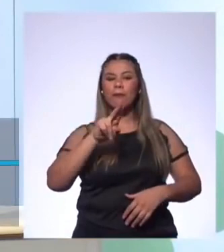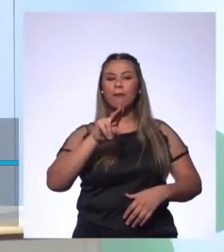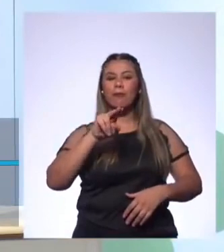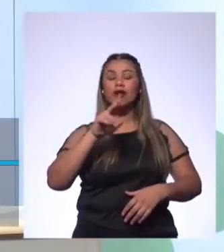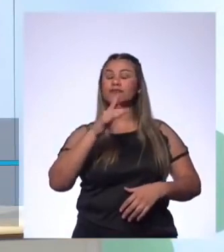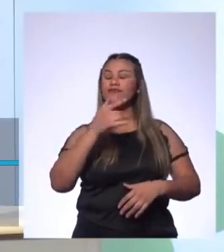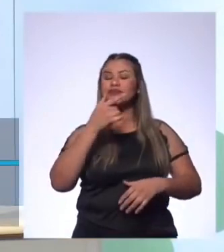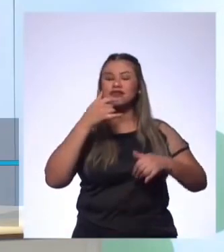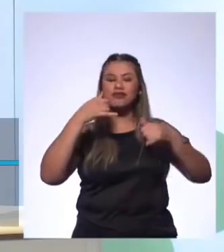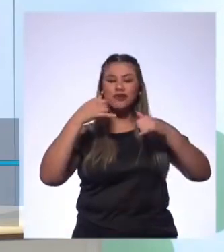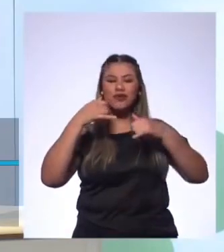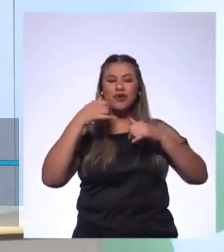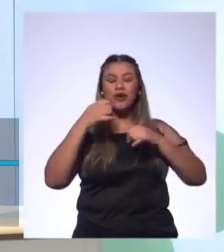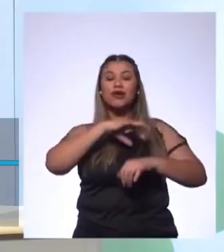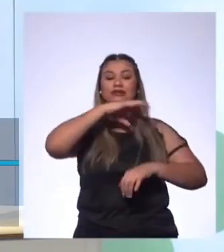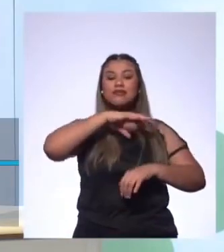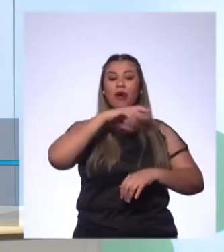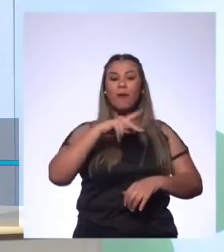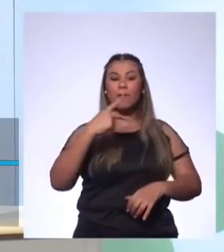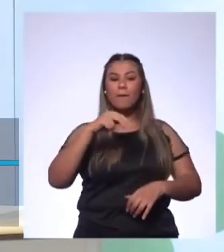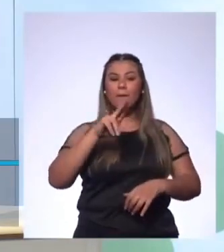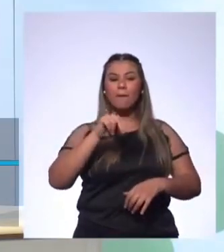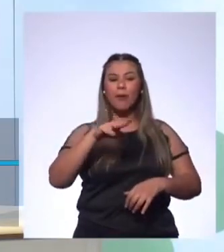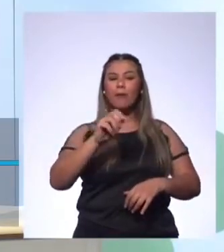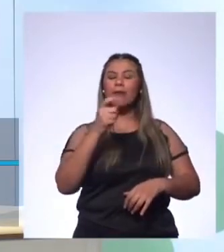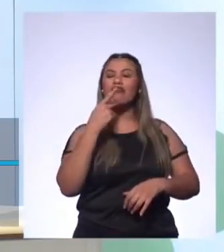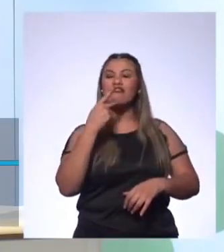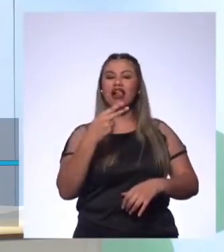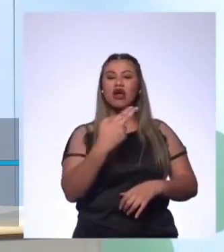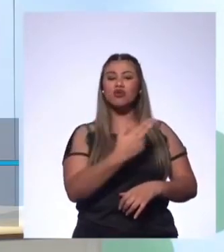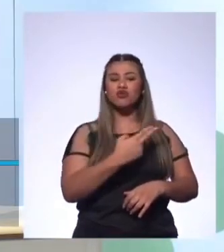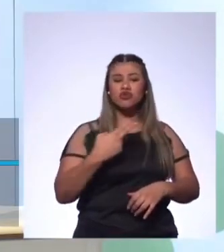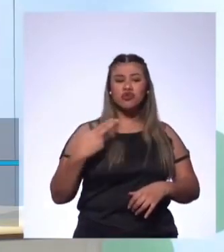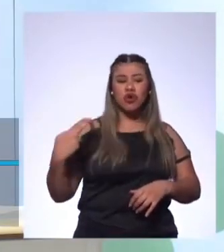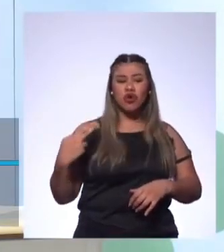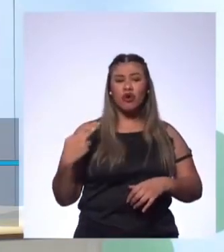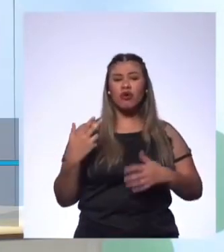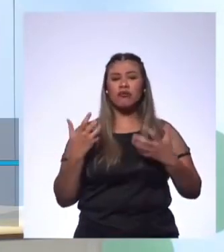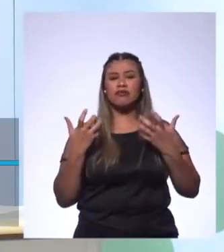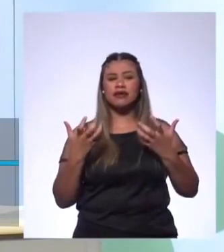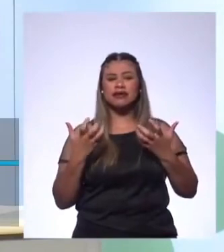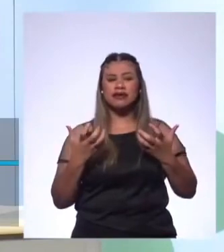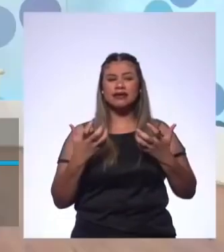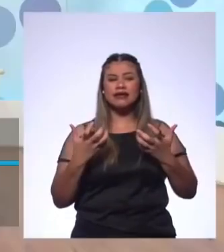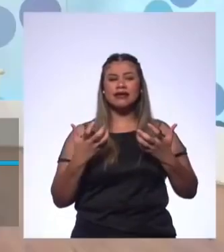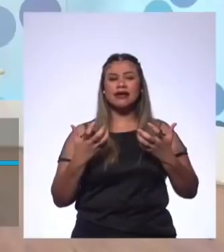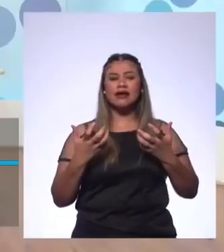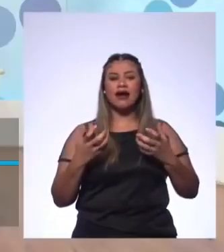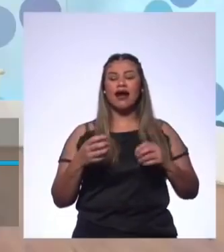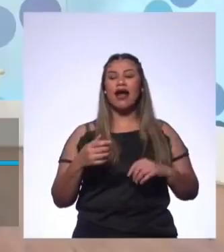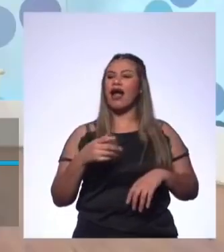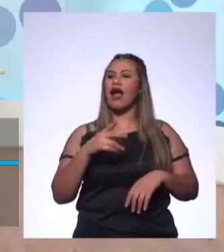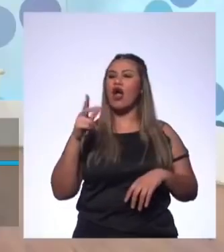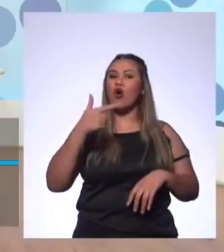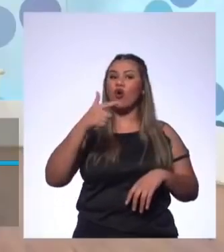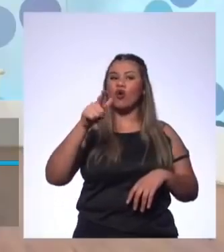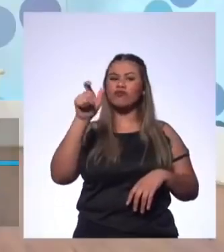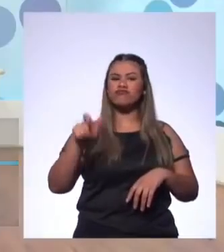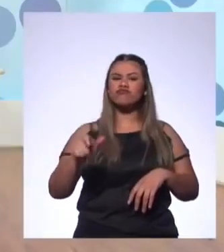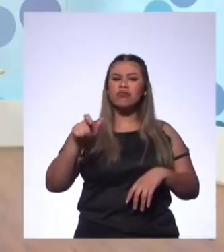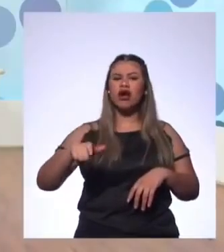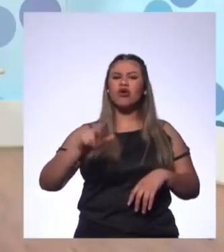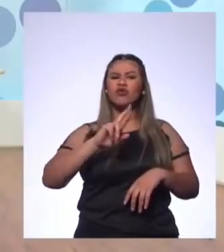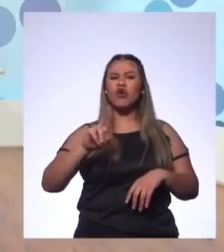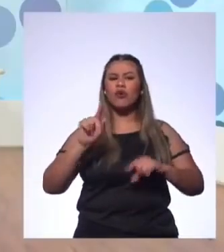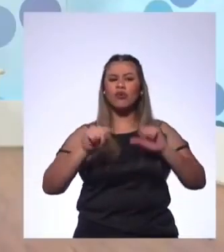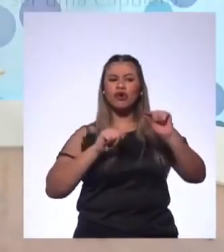aí o Timão fala, e o que é o nome? Que é a parte que está no próximo slide que você colocou, Isso, no André. próximo. Pode passar no próximo para mim, por favor. Isso. Que ela